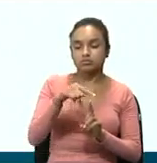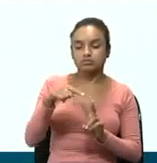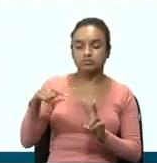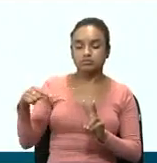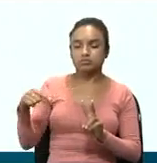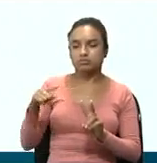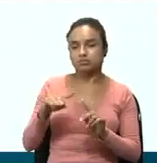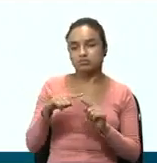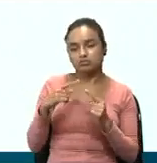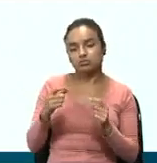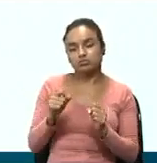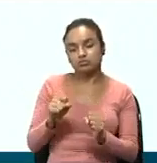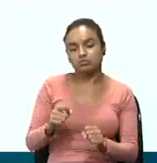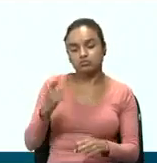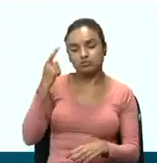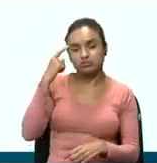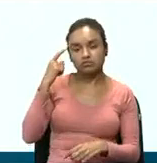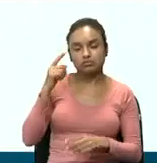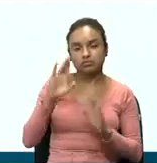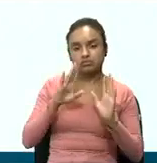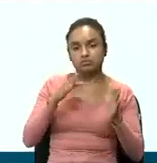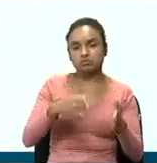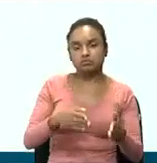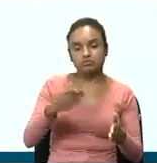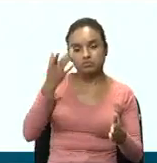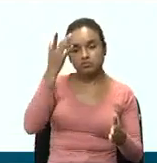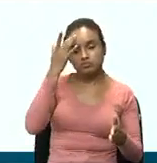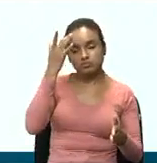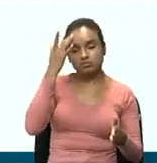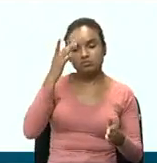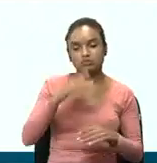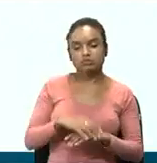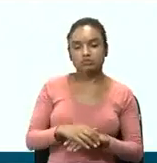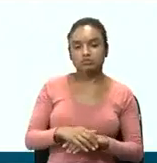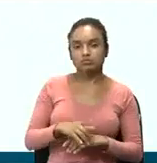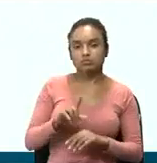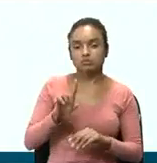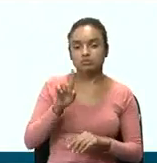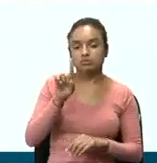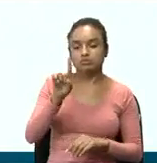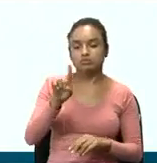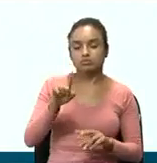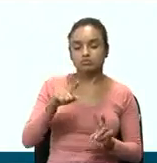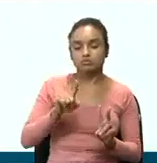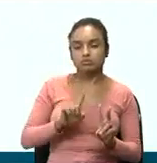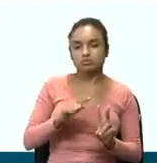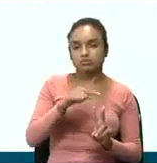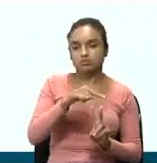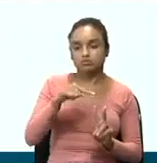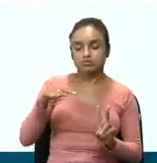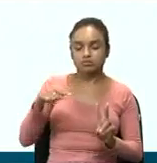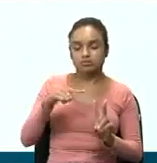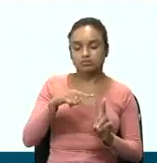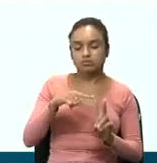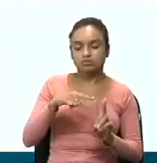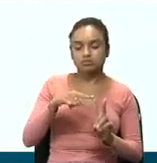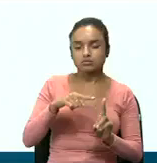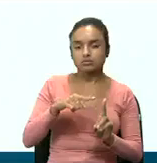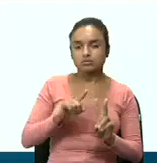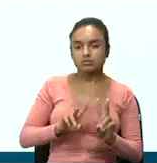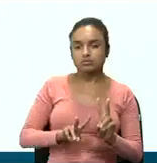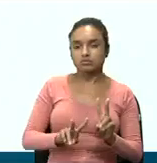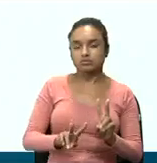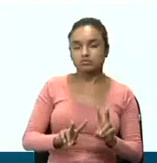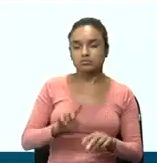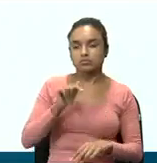a gente poderia racionalizar. Então, 1 sobre raiz de 2. E seria, então, o segundo termo